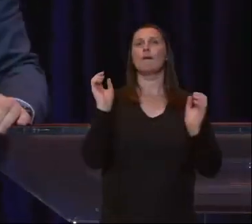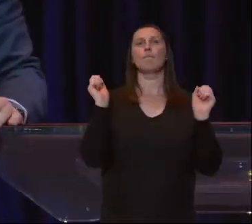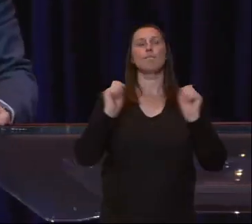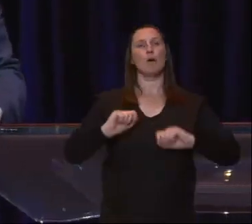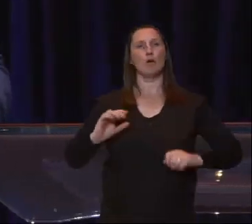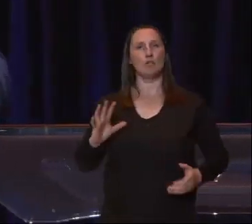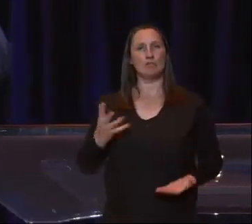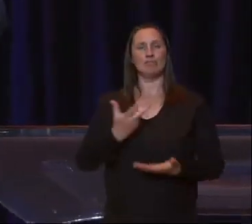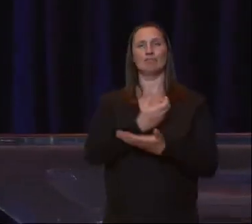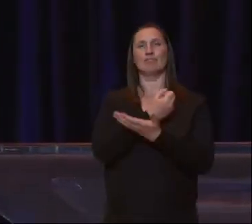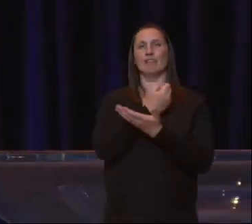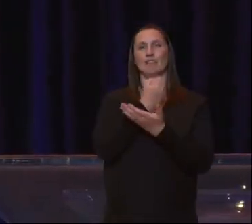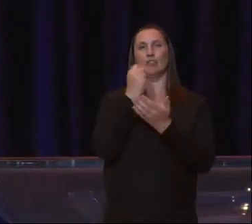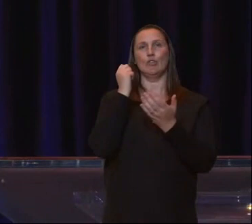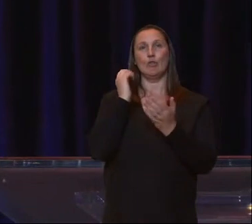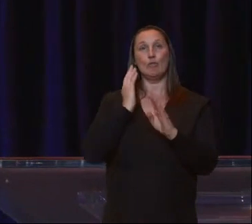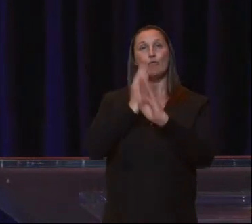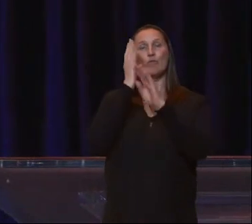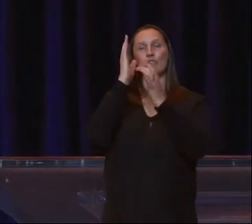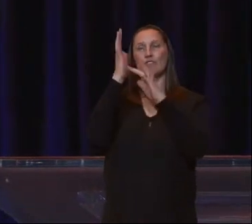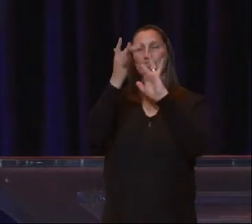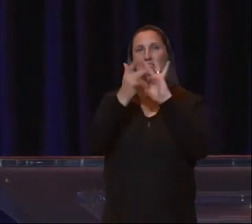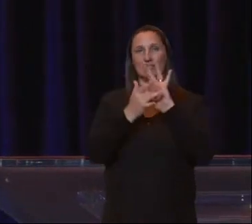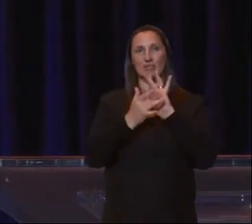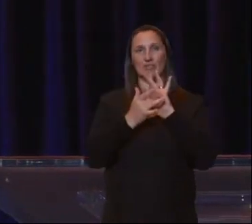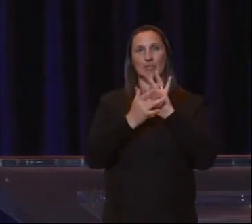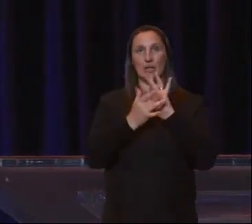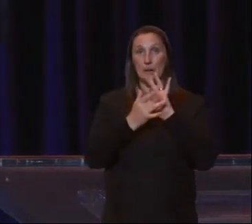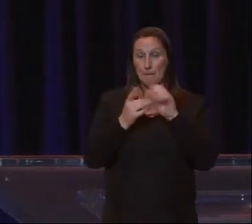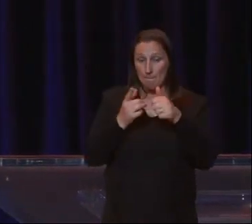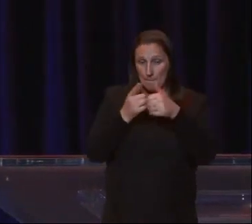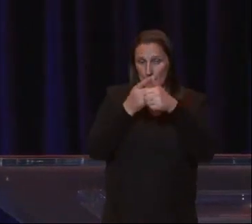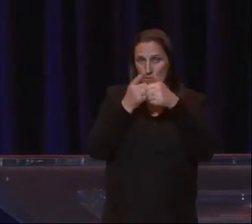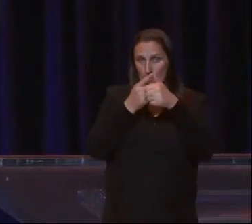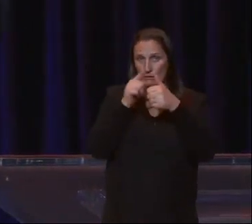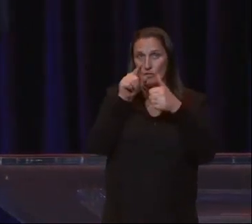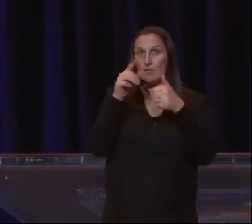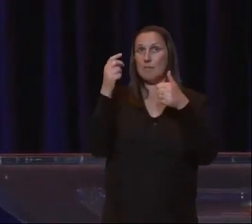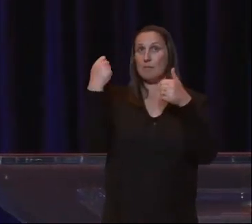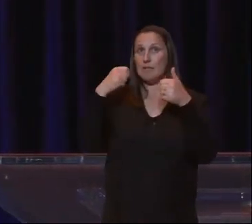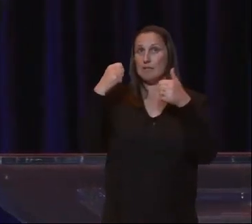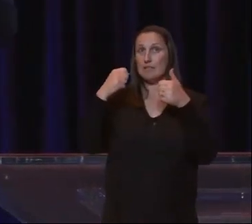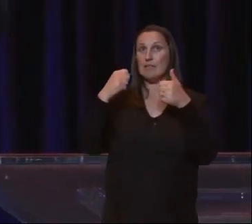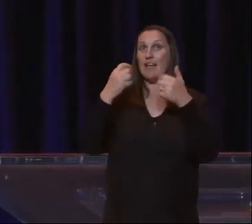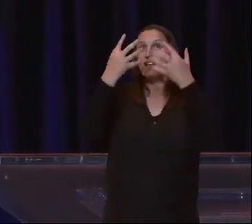lugar, você precisa aceitar o convite de Deus, o